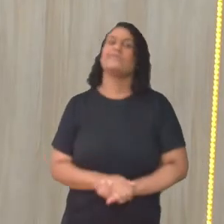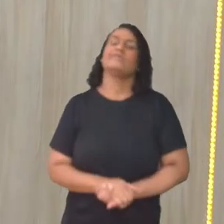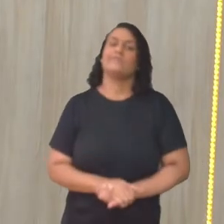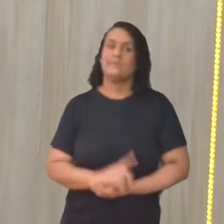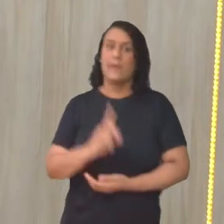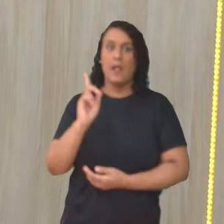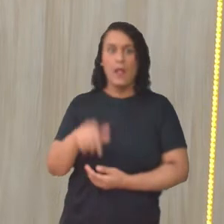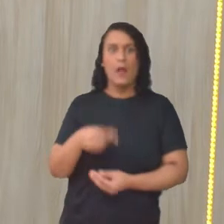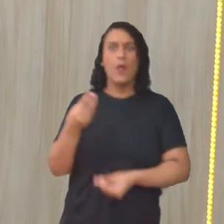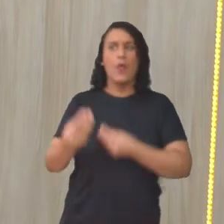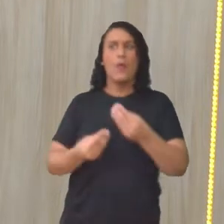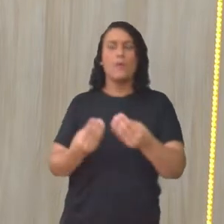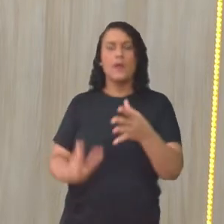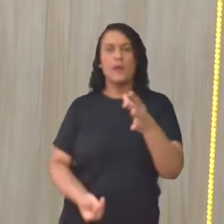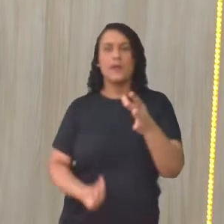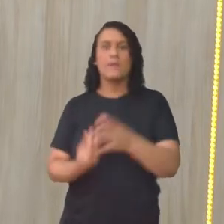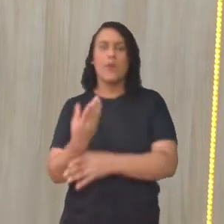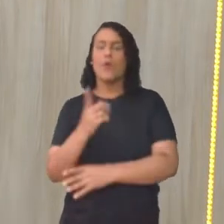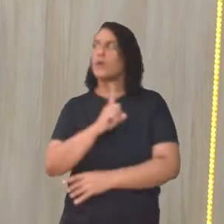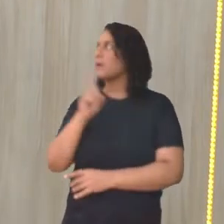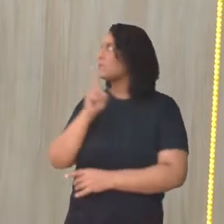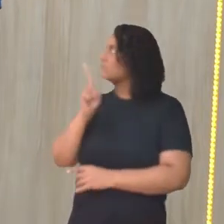que ele monta aí a